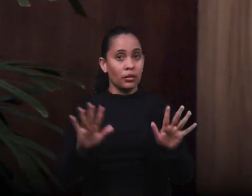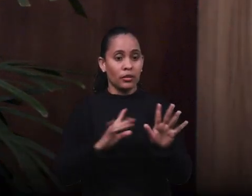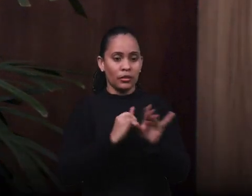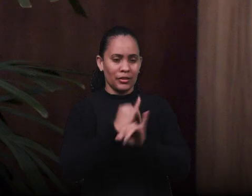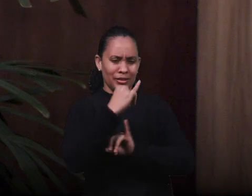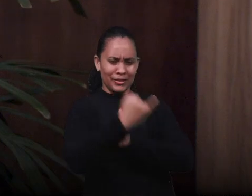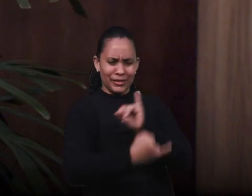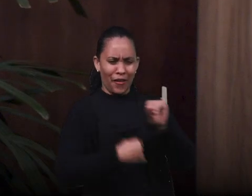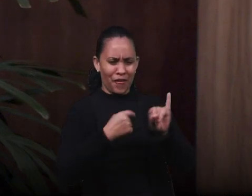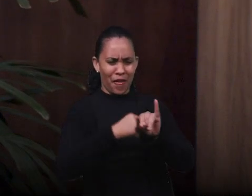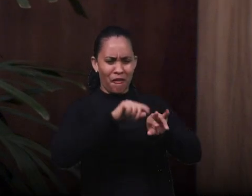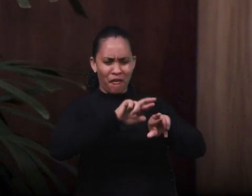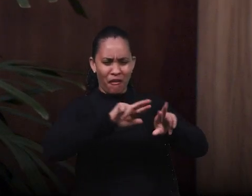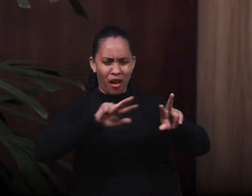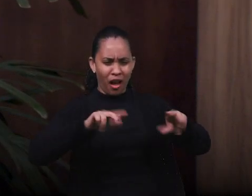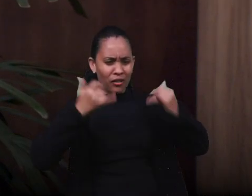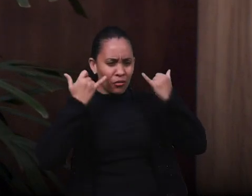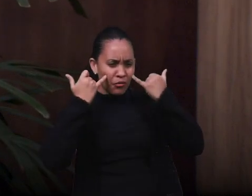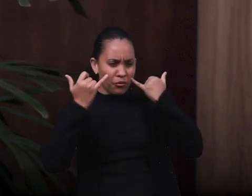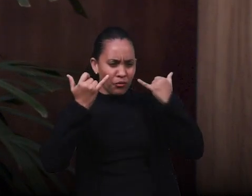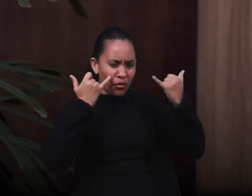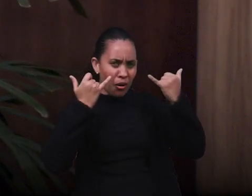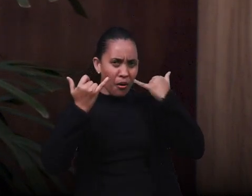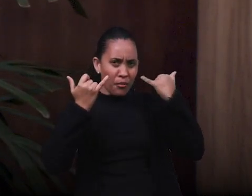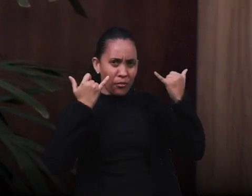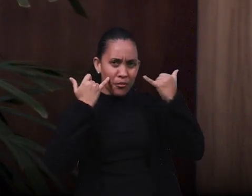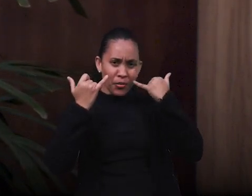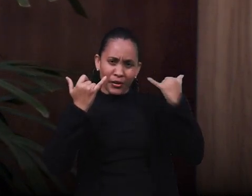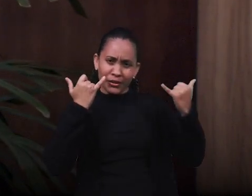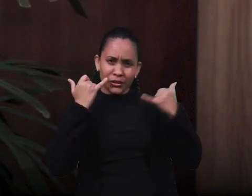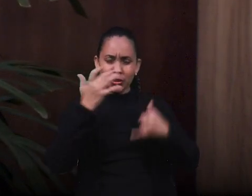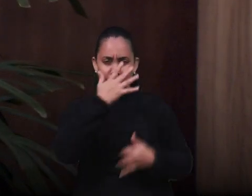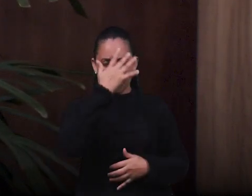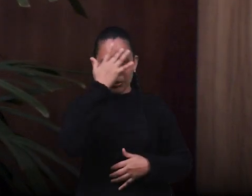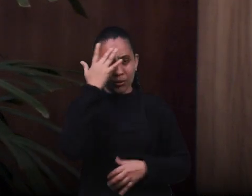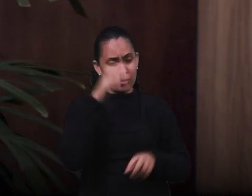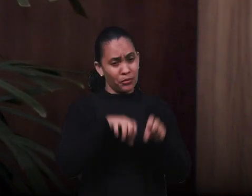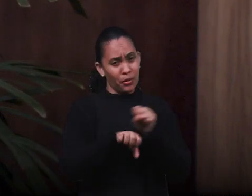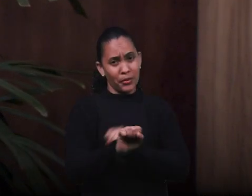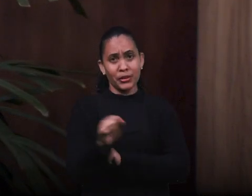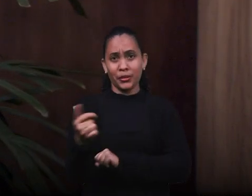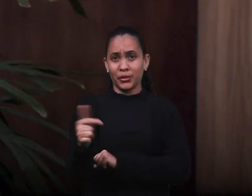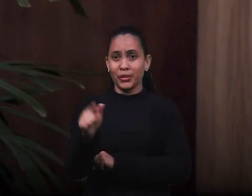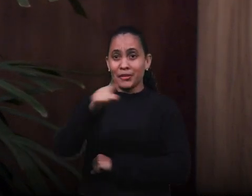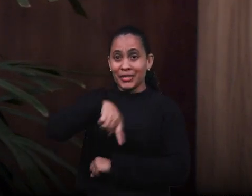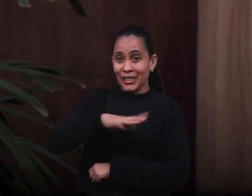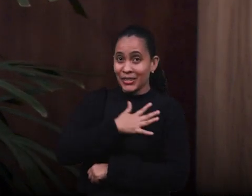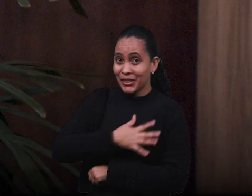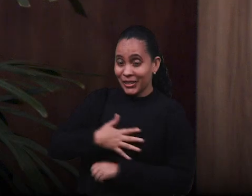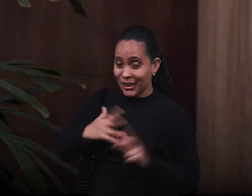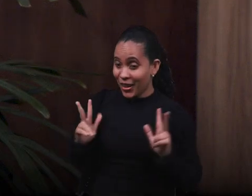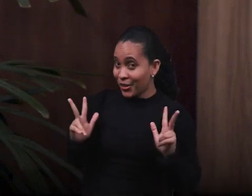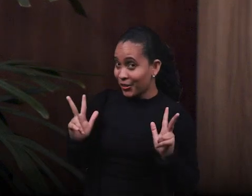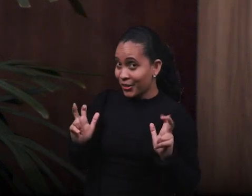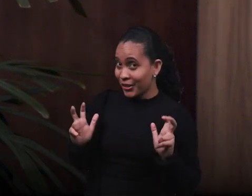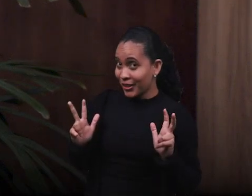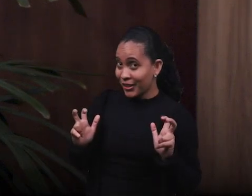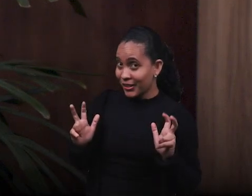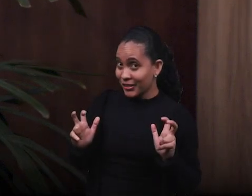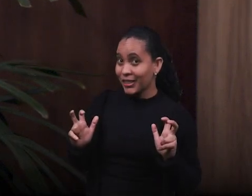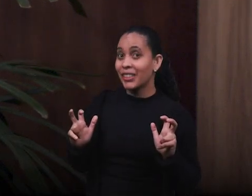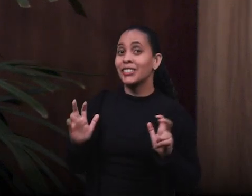pois na internet temos muitas informações de quem não são formados na área. E aí, vocês gostaram do